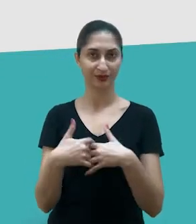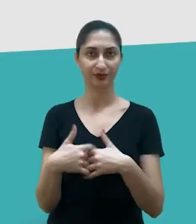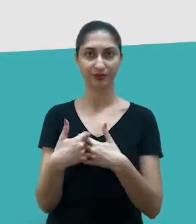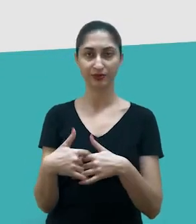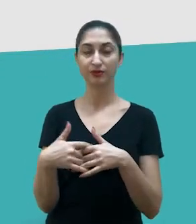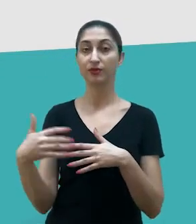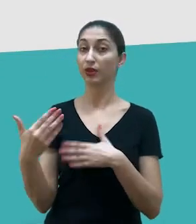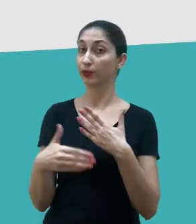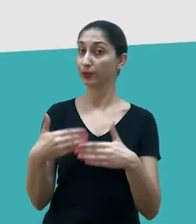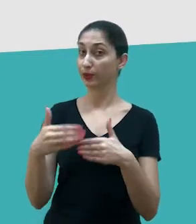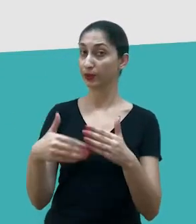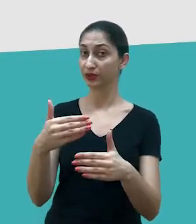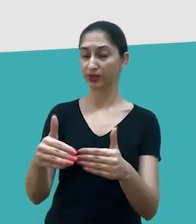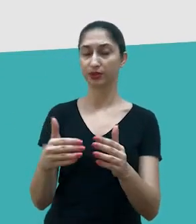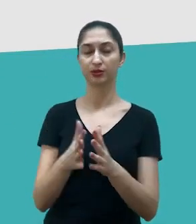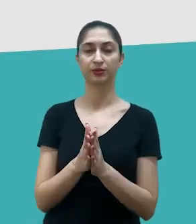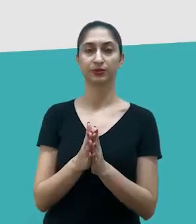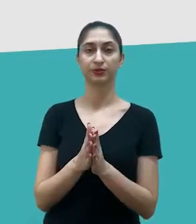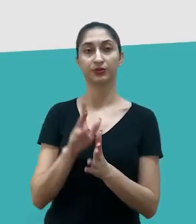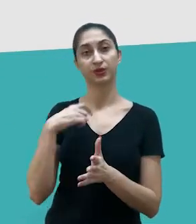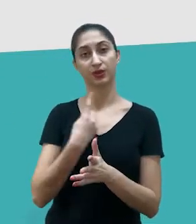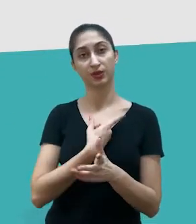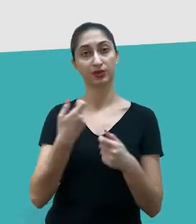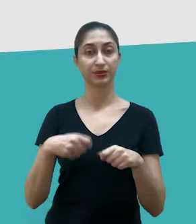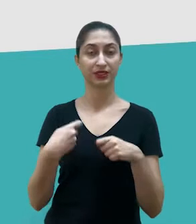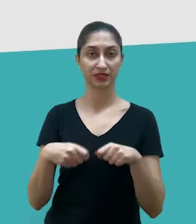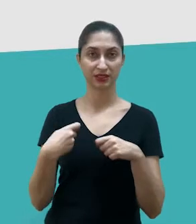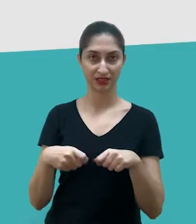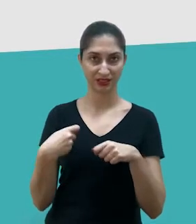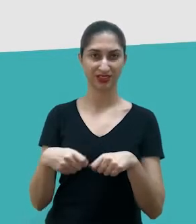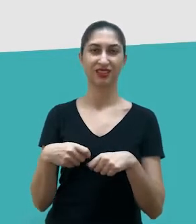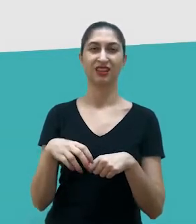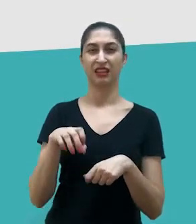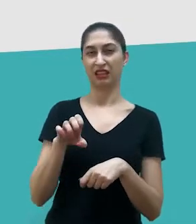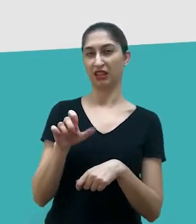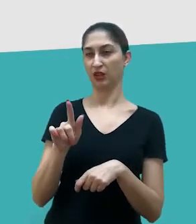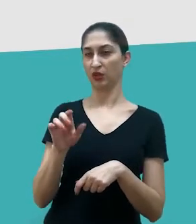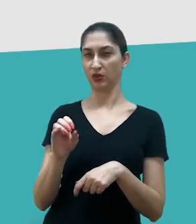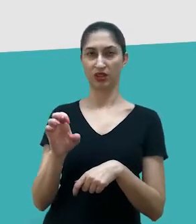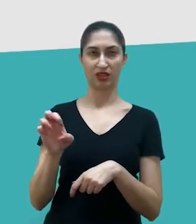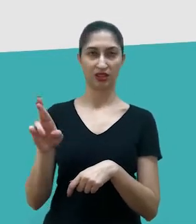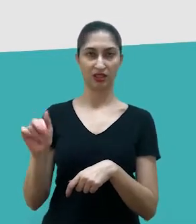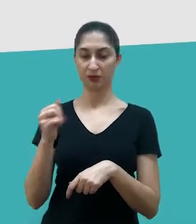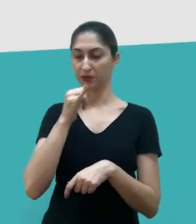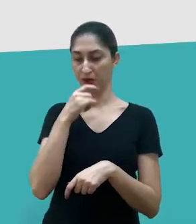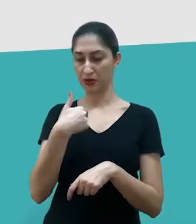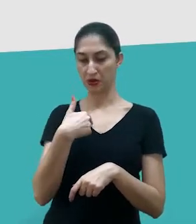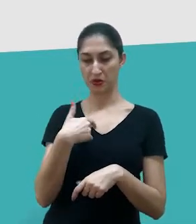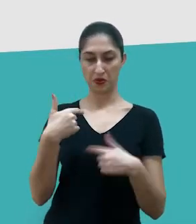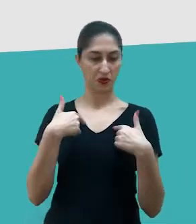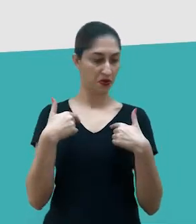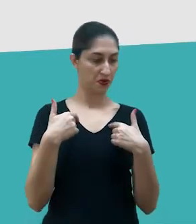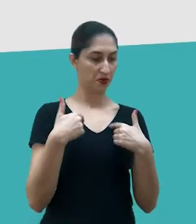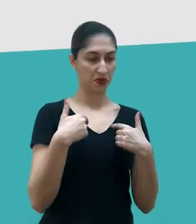um processo que a gente precisa sair da ego-era, né, onde tudo é centrado em mim, o